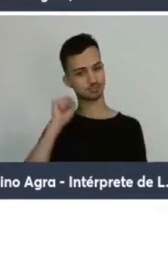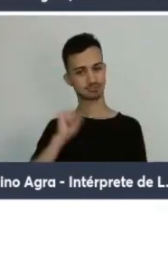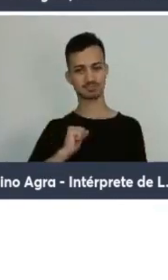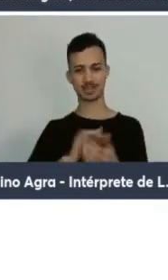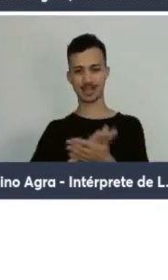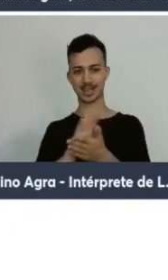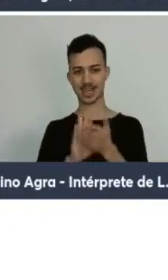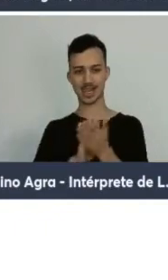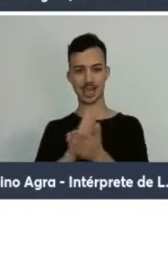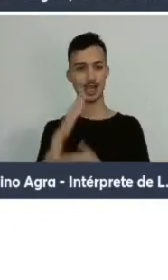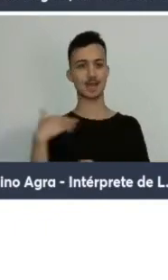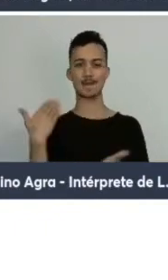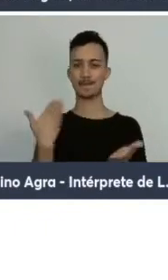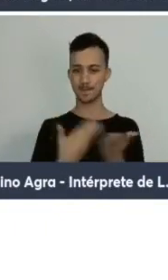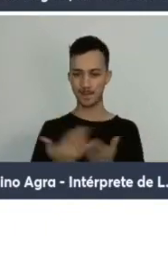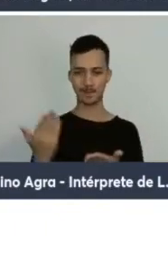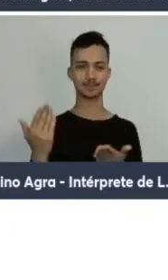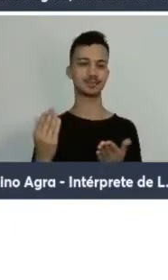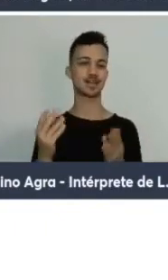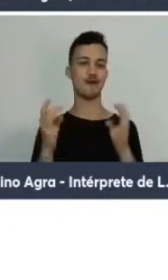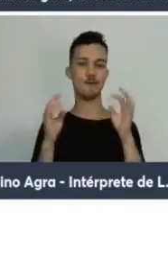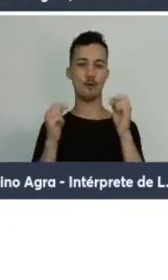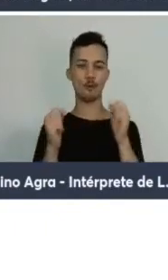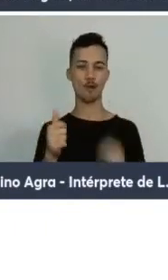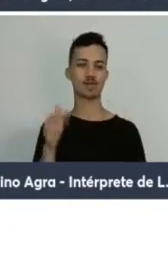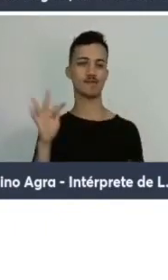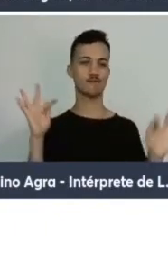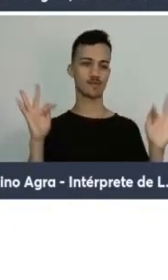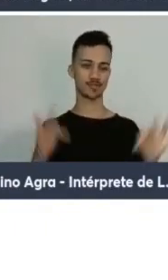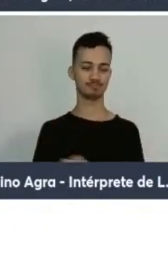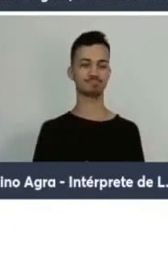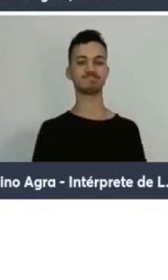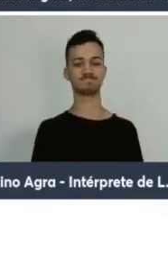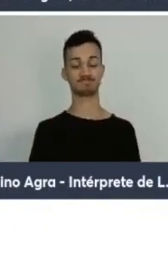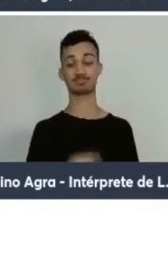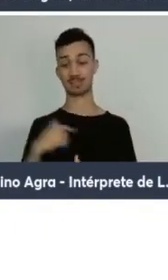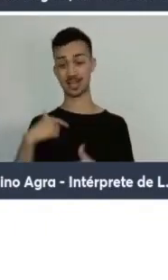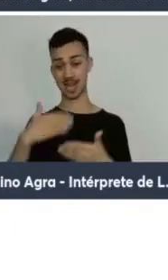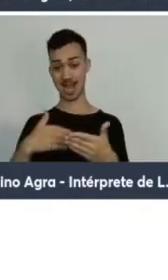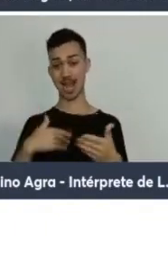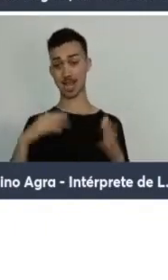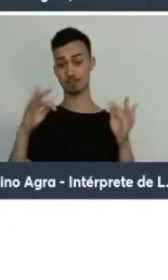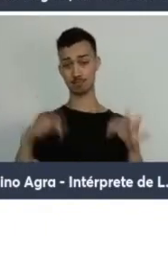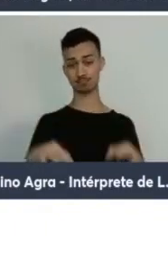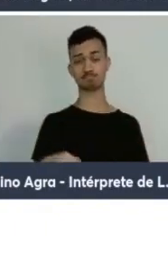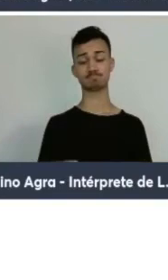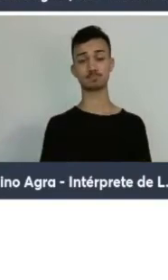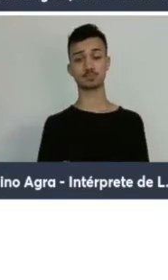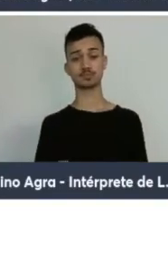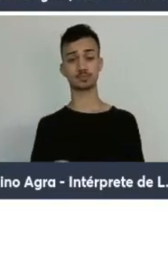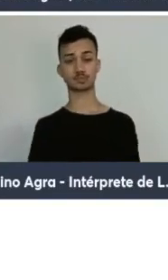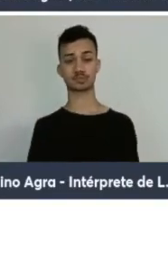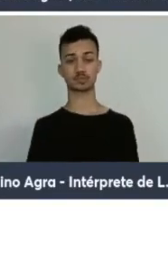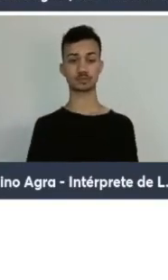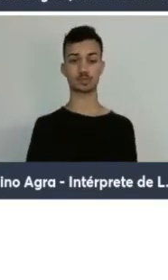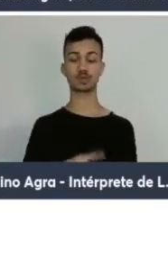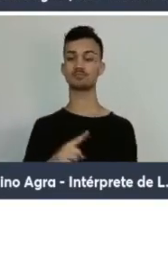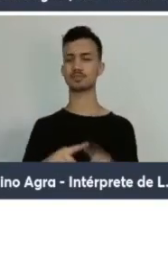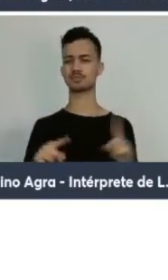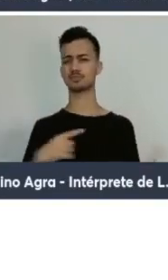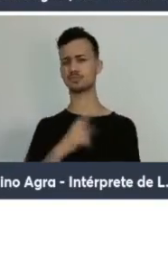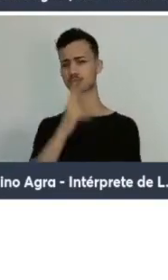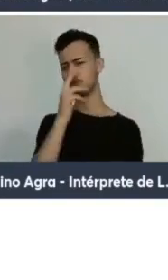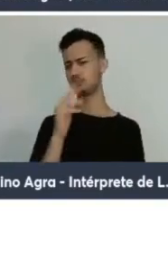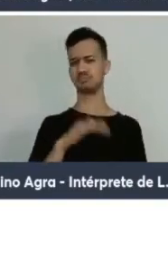Uma pena que caiu bem na conclusão ali do Ciro. A gente está chegando no tempo final também aqui, mas eu acho que foi um papo